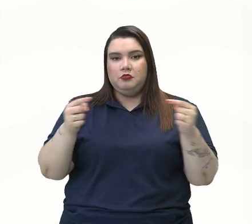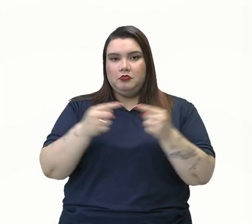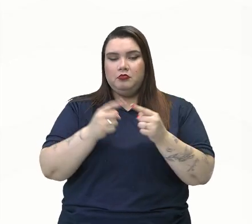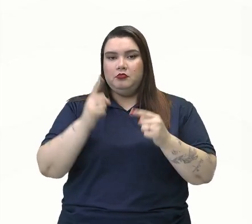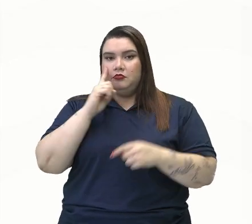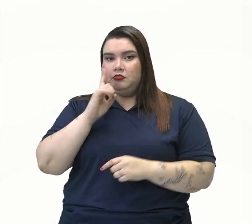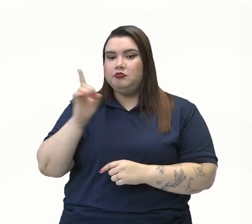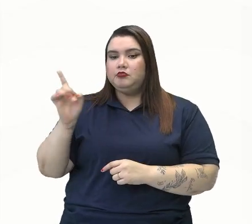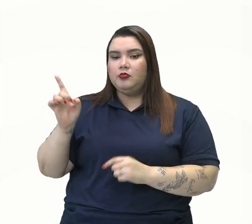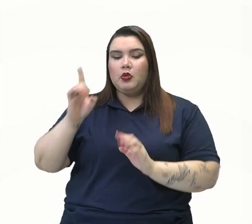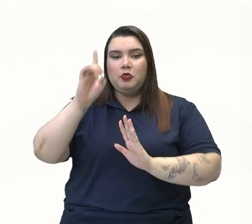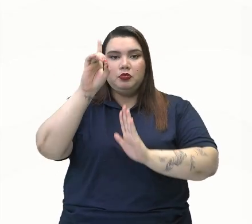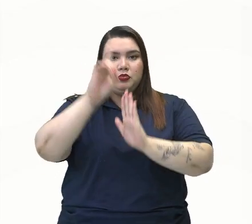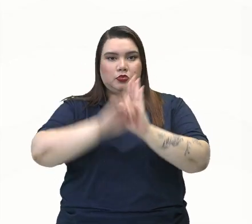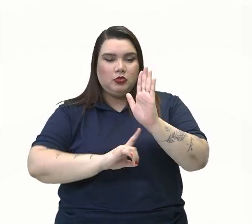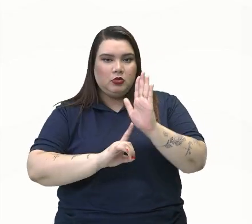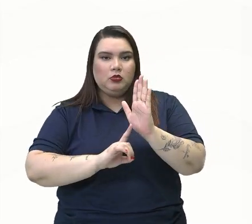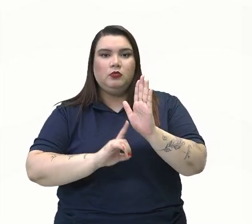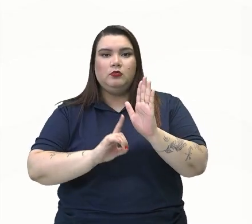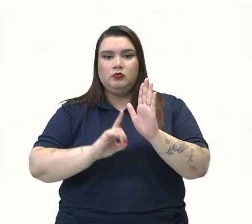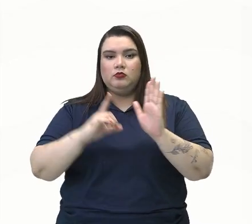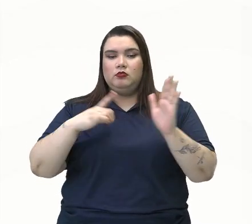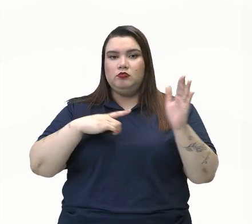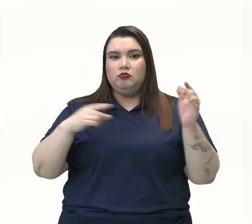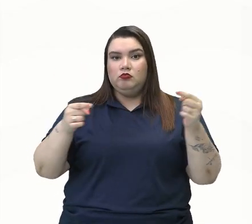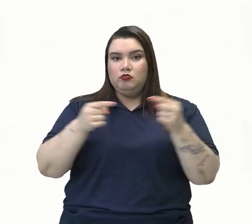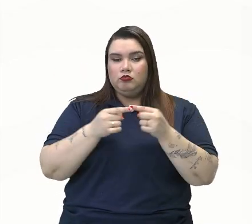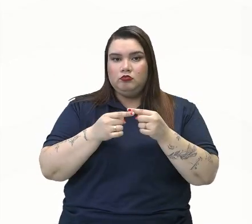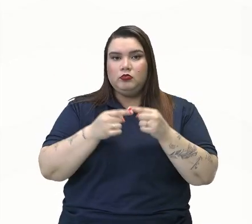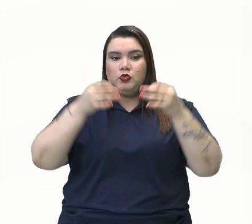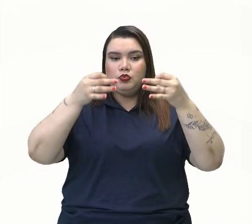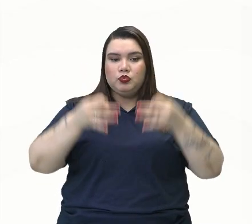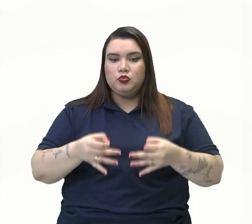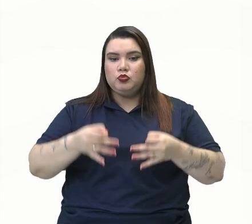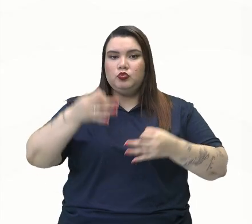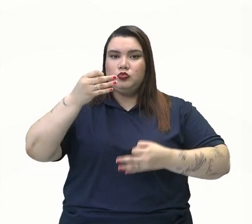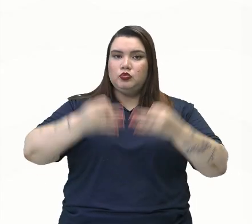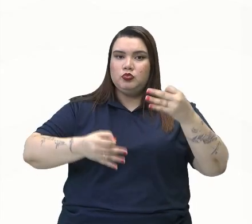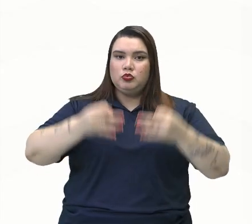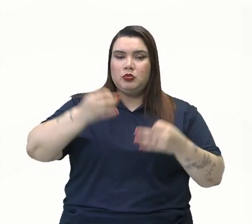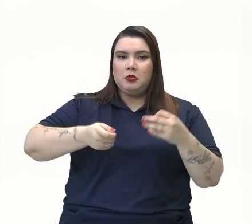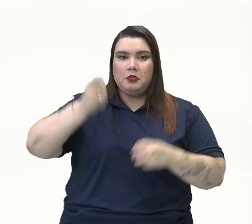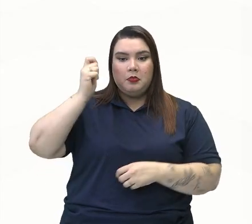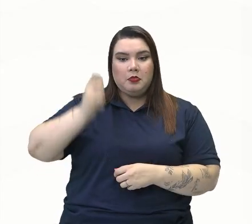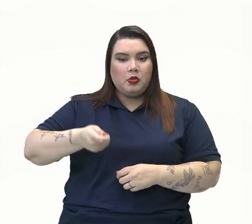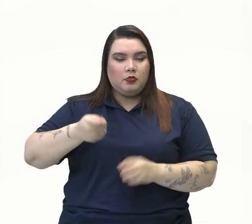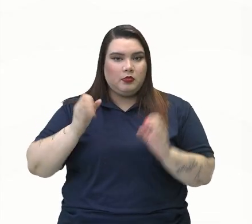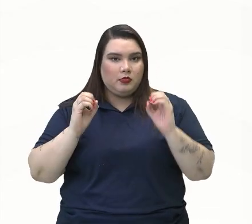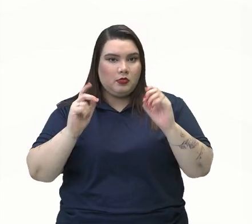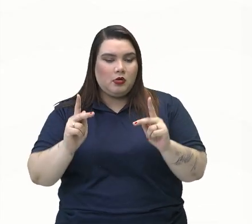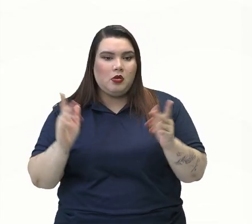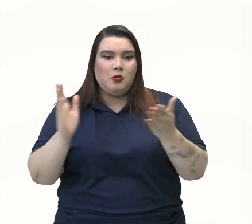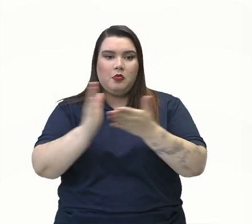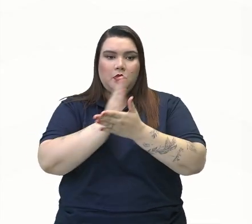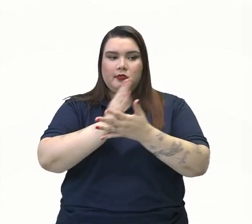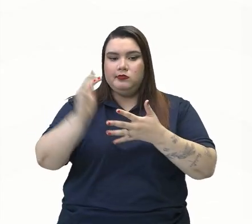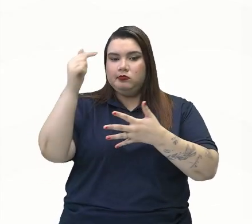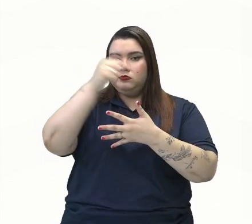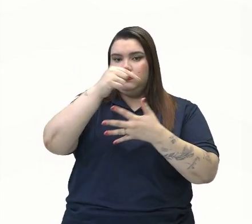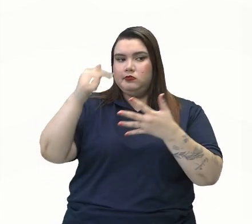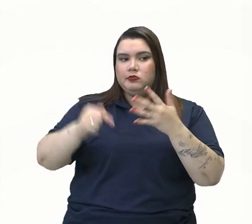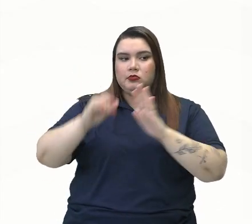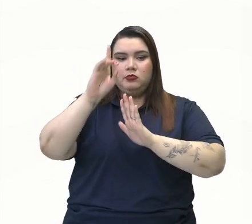trial, é o direito, né, de um julgamento justo, tá certo? Então, alguns dos direitos aí